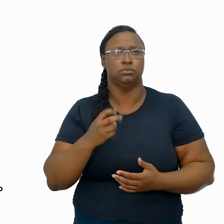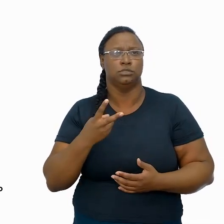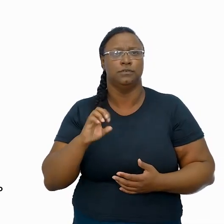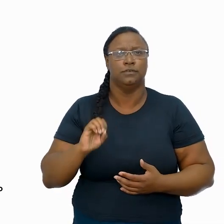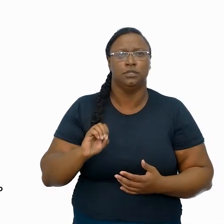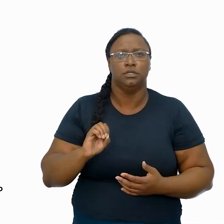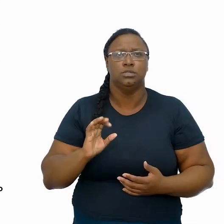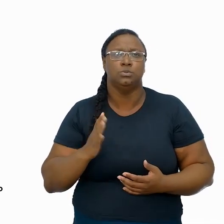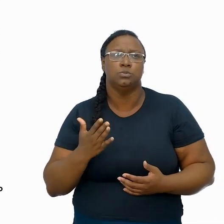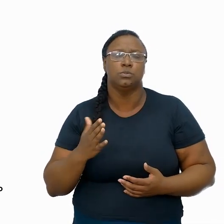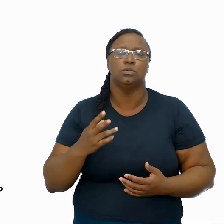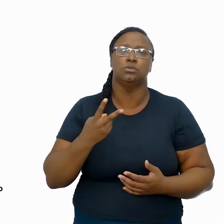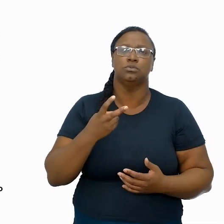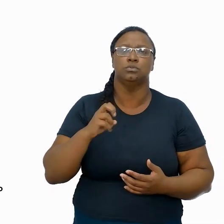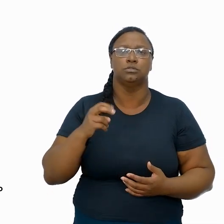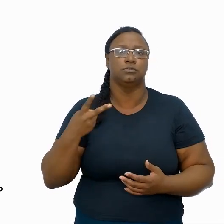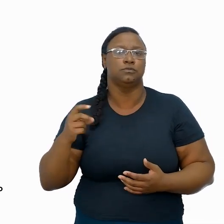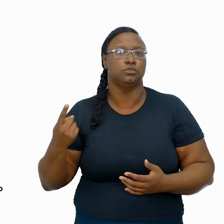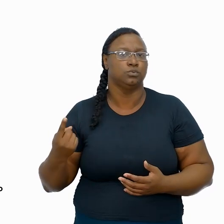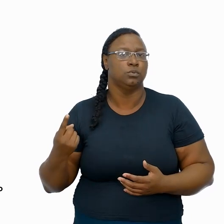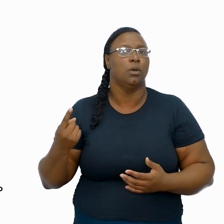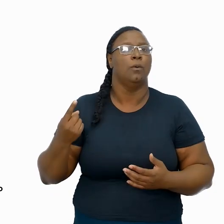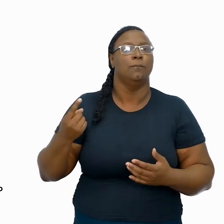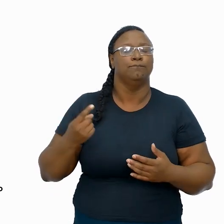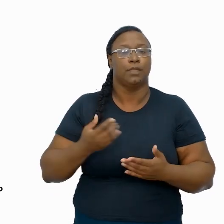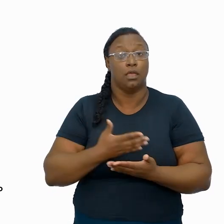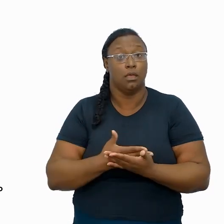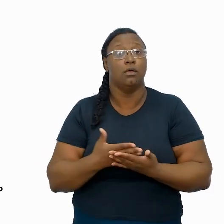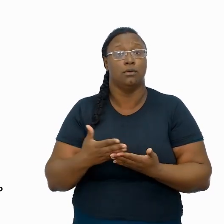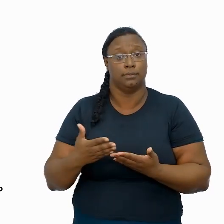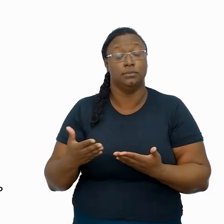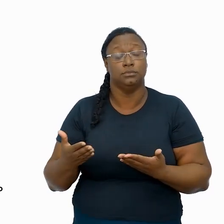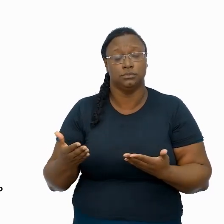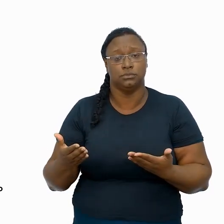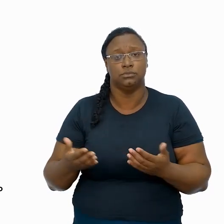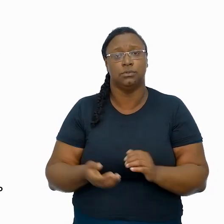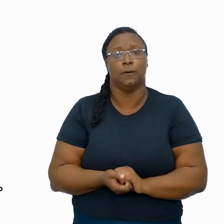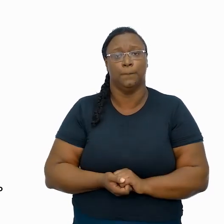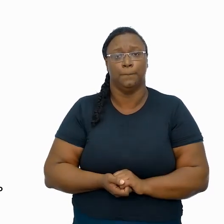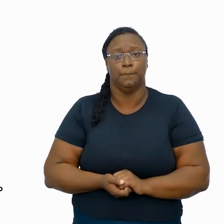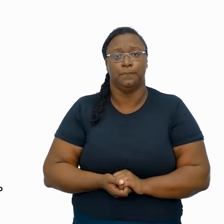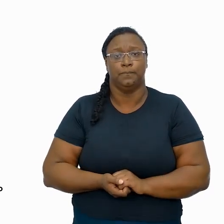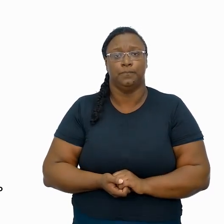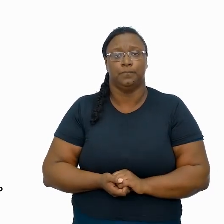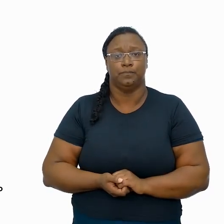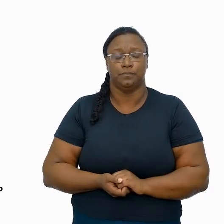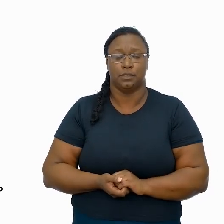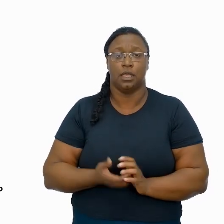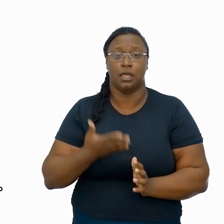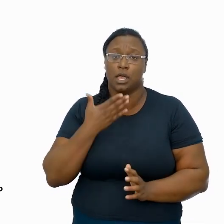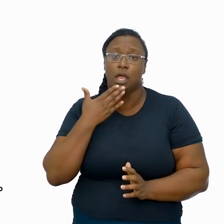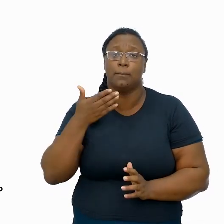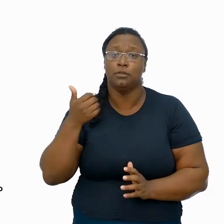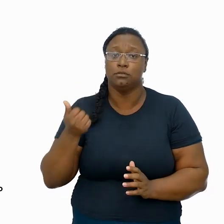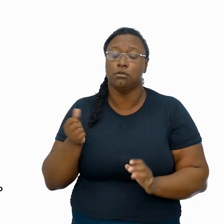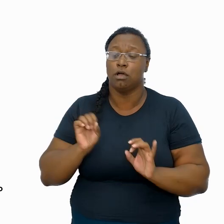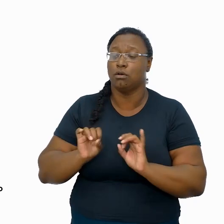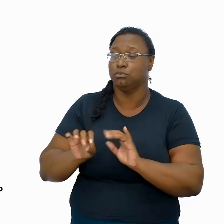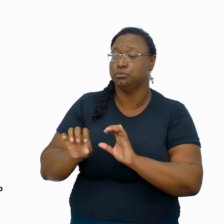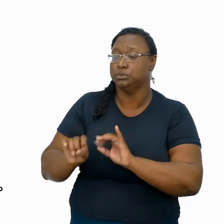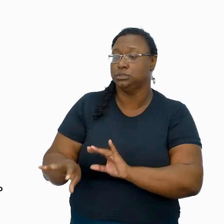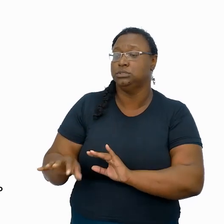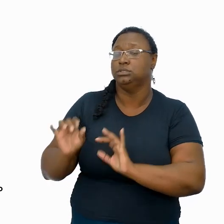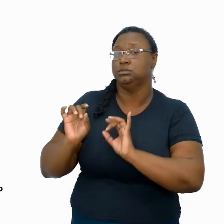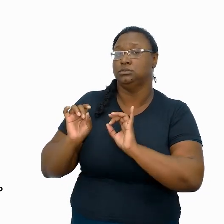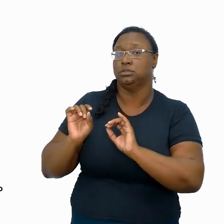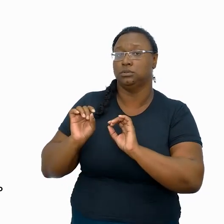2020, 2021, né, elas foram elencadas no sentido de oportunizar, né, um ensino mais